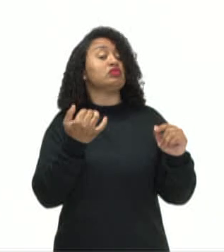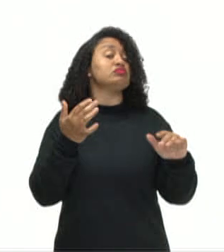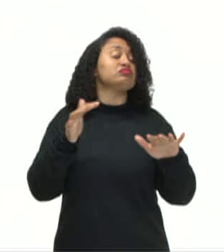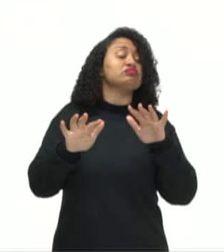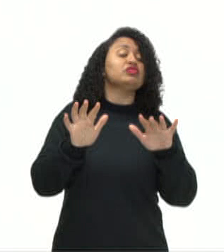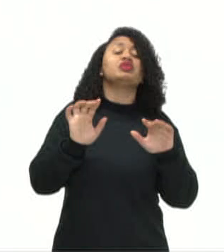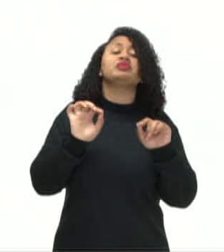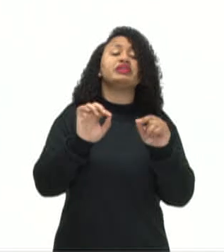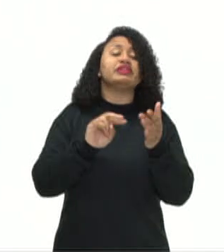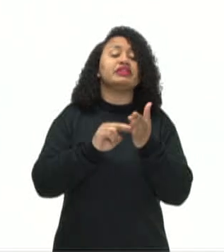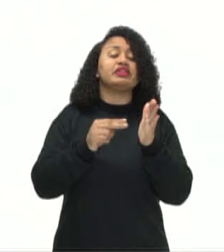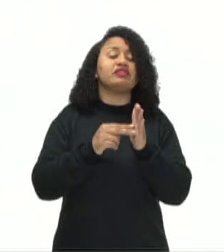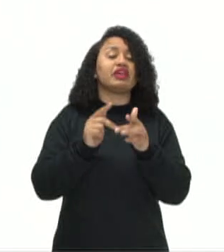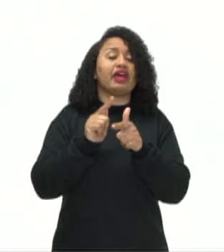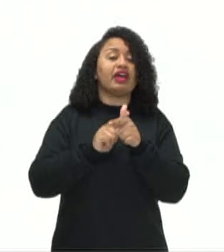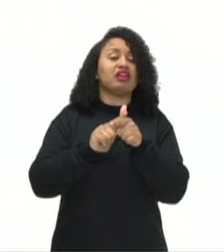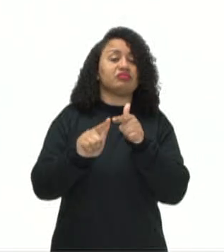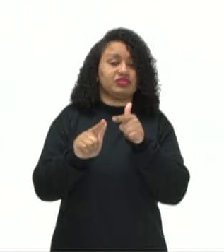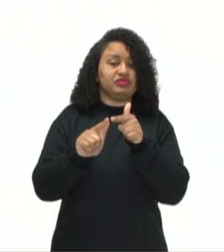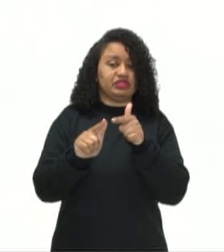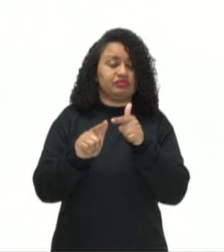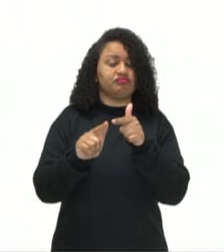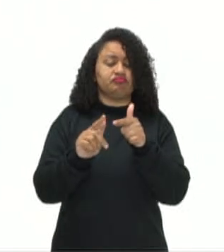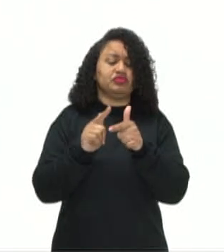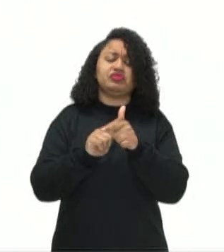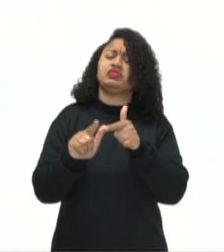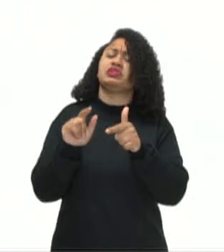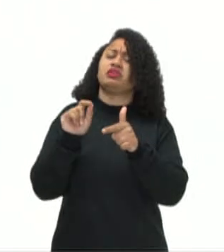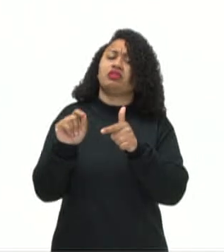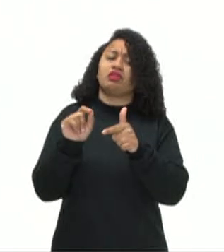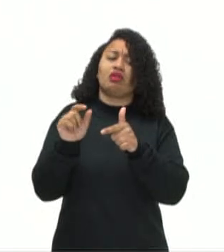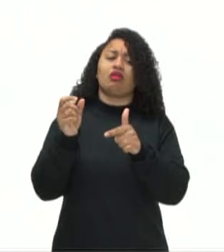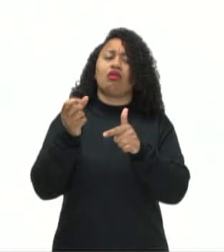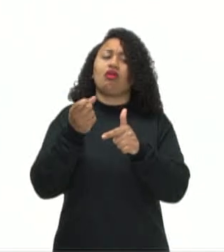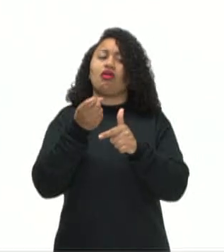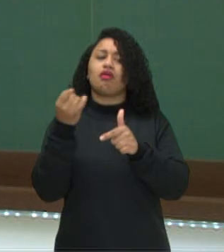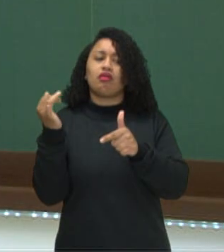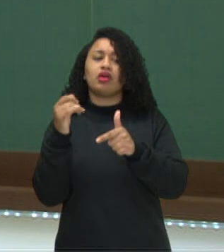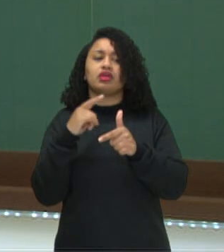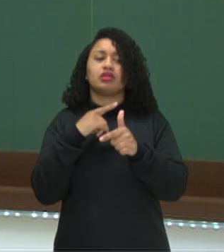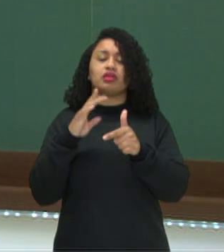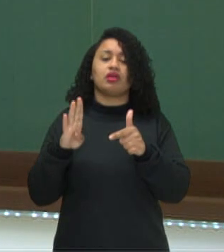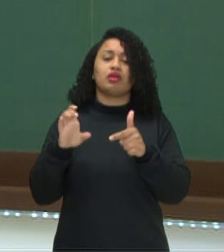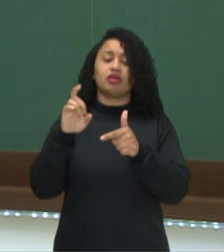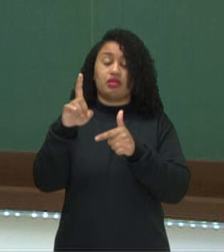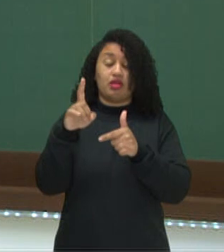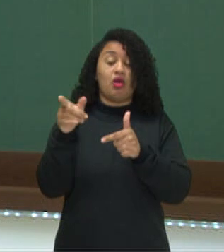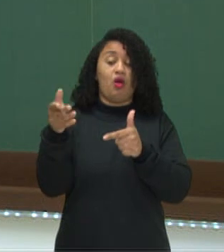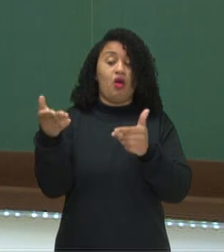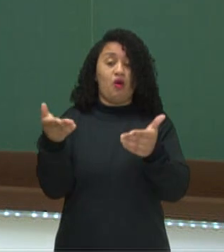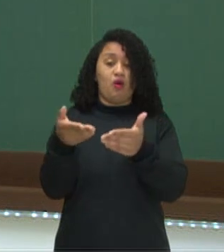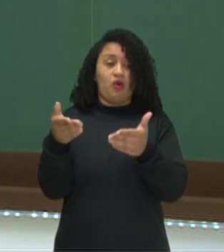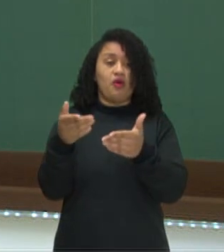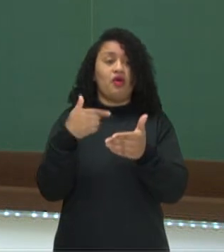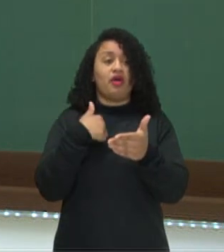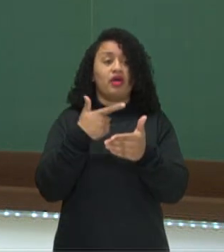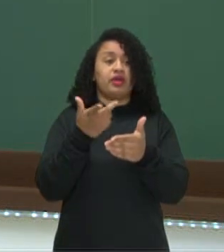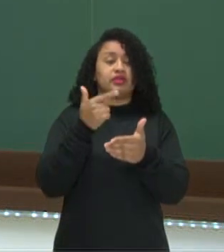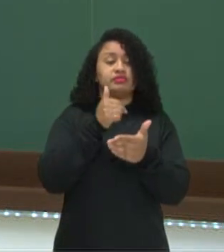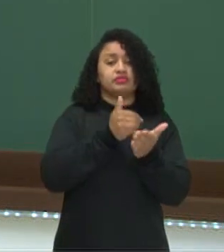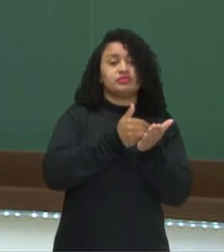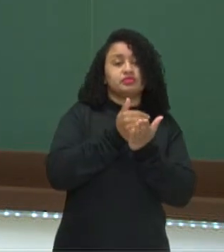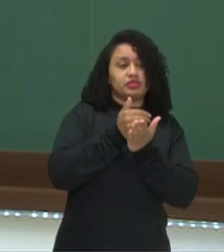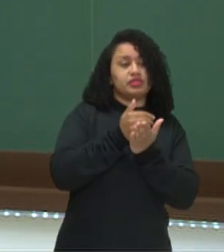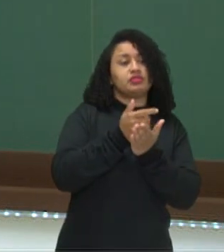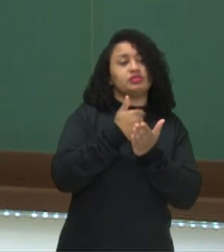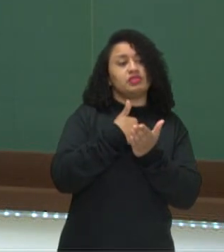Proporção nada mais é do que uma divisão. Divisão entre quem? A quantidade de bactérias atual e a inicial. Então,